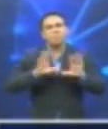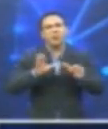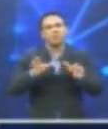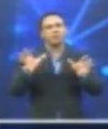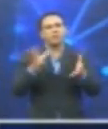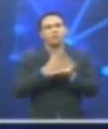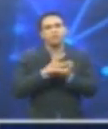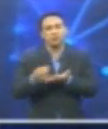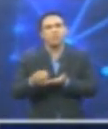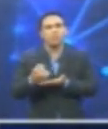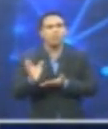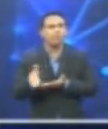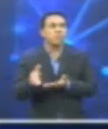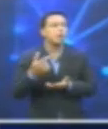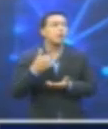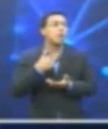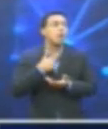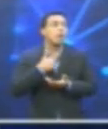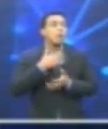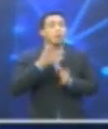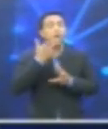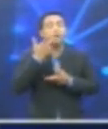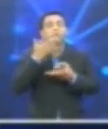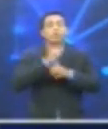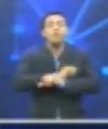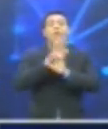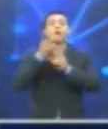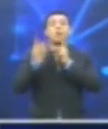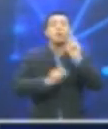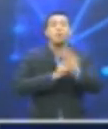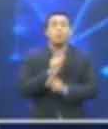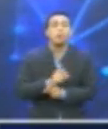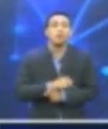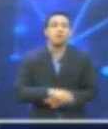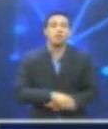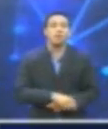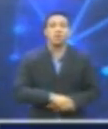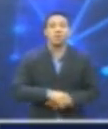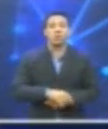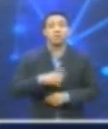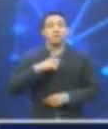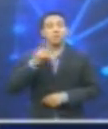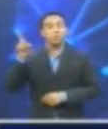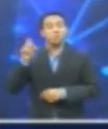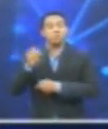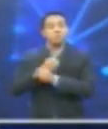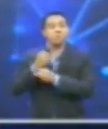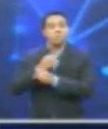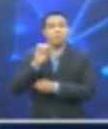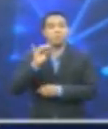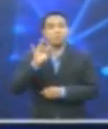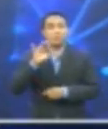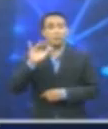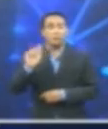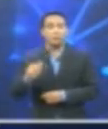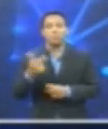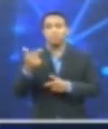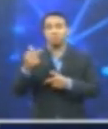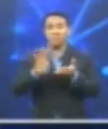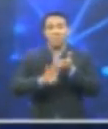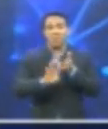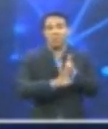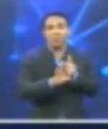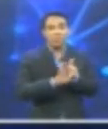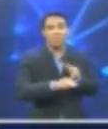outras vezes, eu vou aqui repetir. Mas o que eu quero deixar claro aqui é que a barragem de Otsica tem nada a ver com esse recurso da sua secretaria. Isso